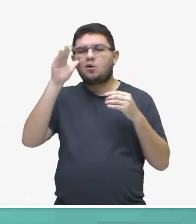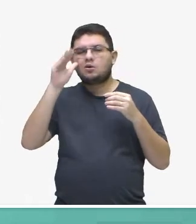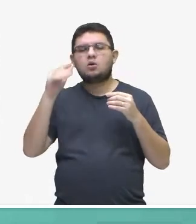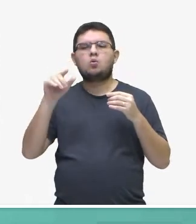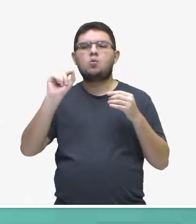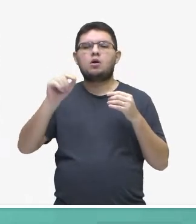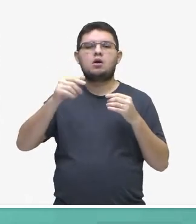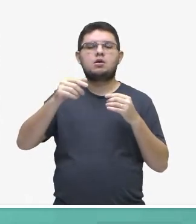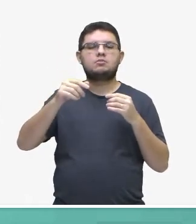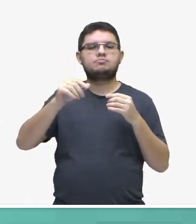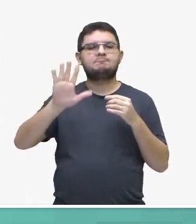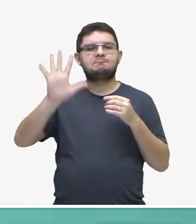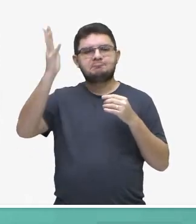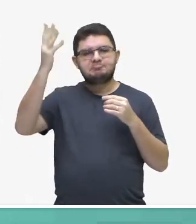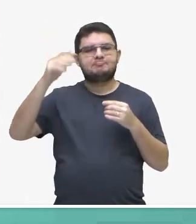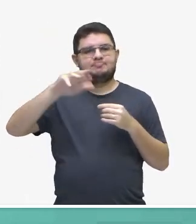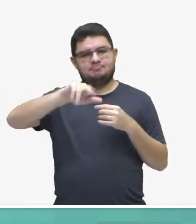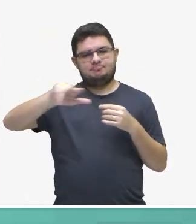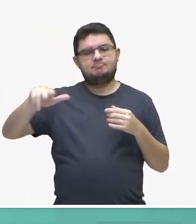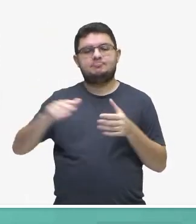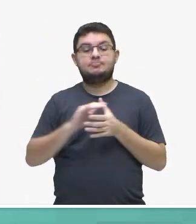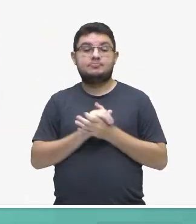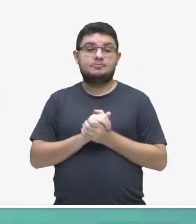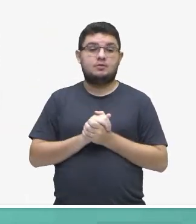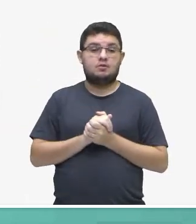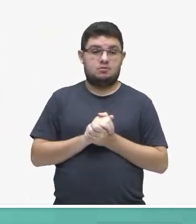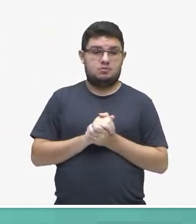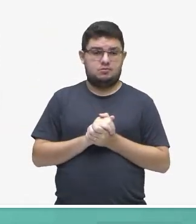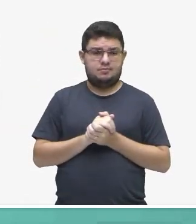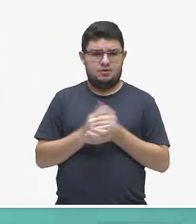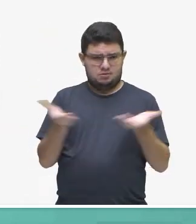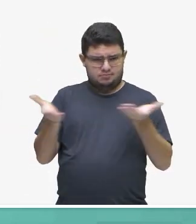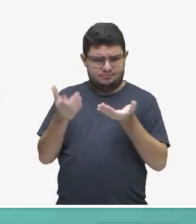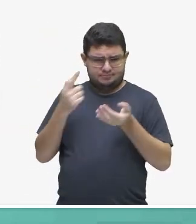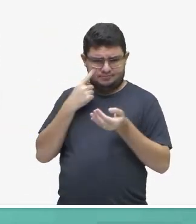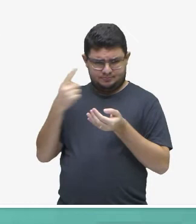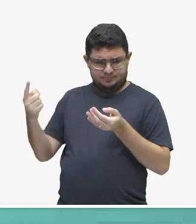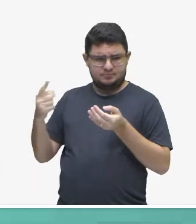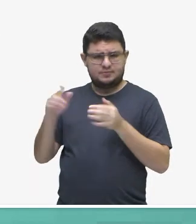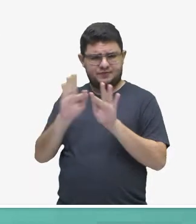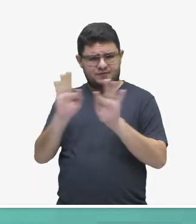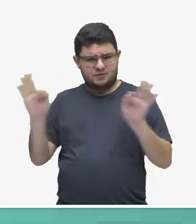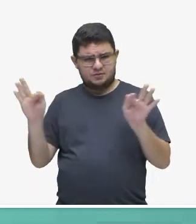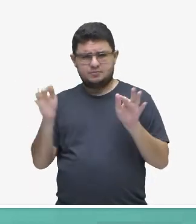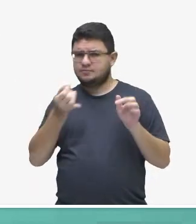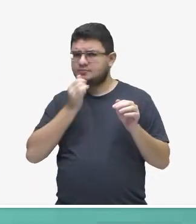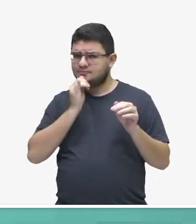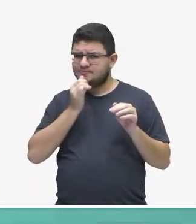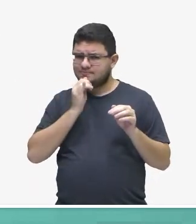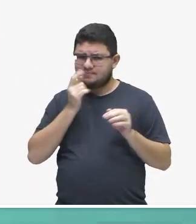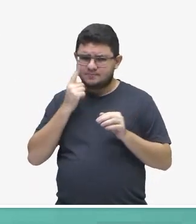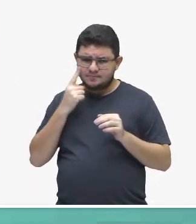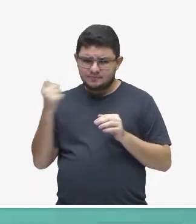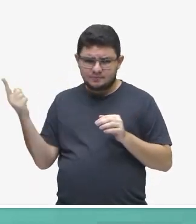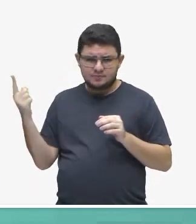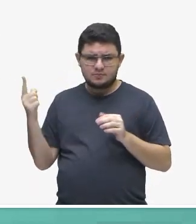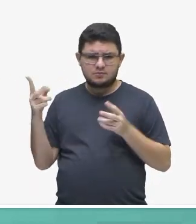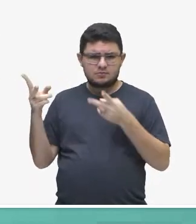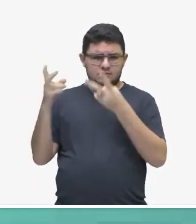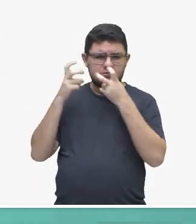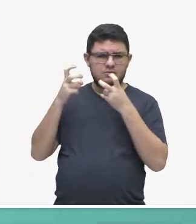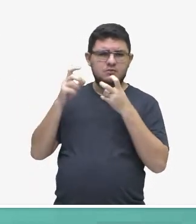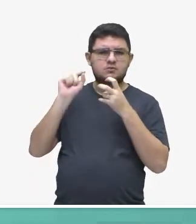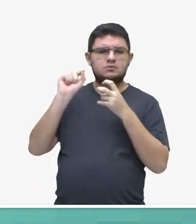ação. Ok, gente? Vamos então trabalhar as frases agora. Observem que nesse exemplo que vocês estão vendo aí, ó, a pergunta